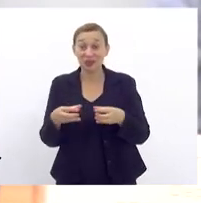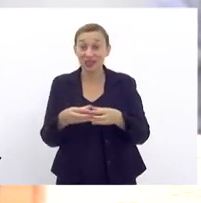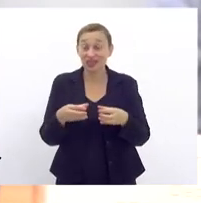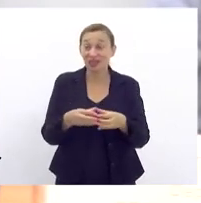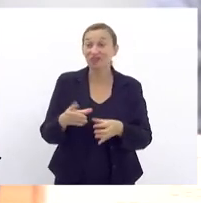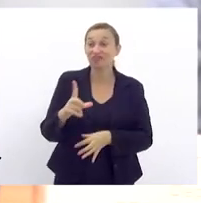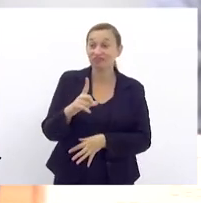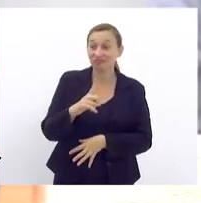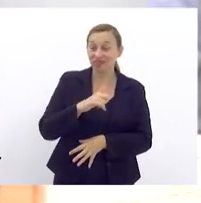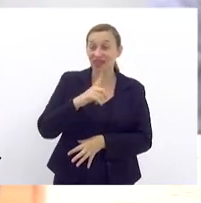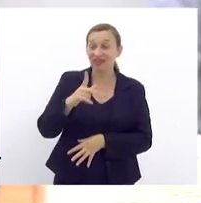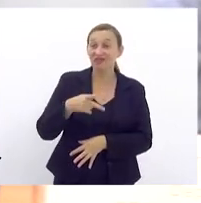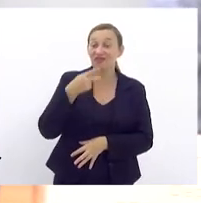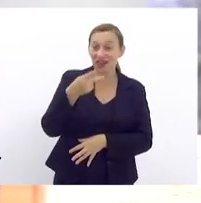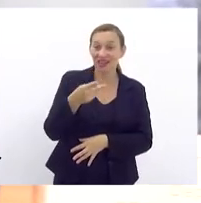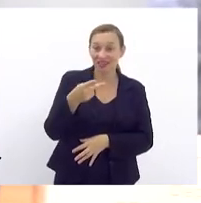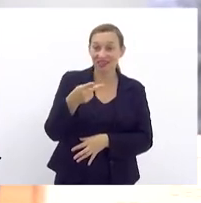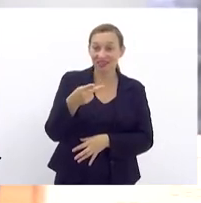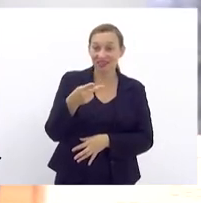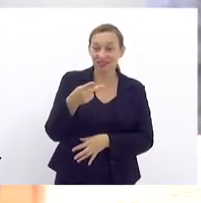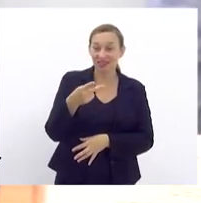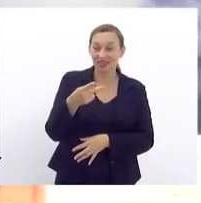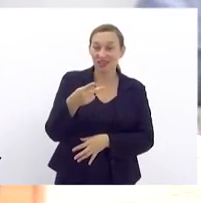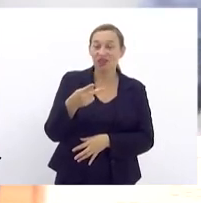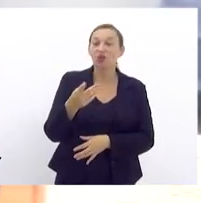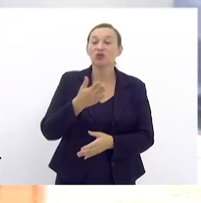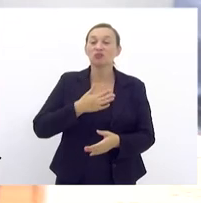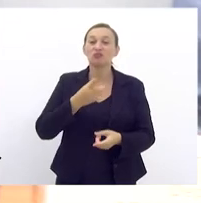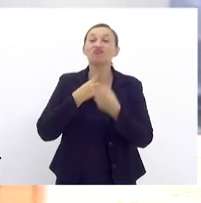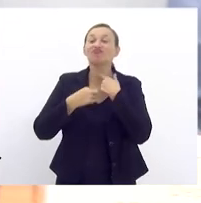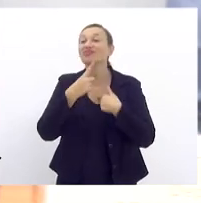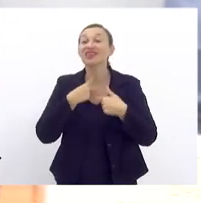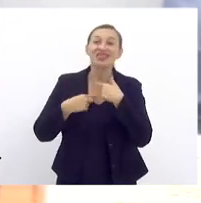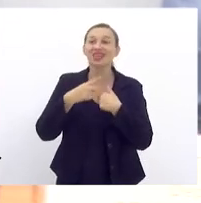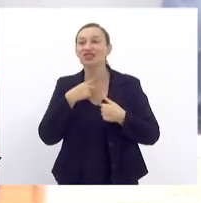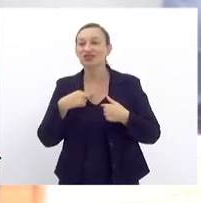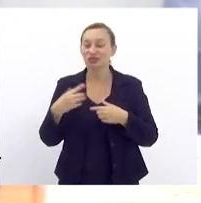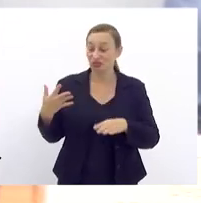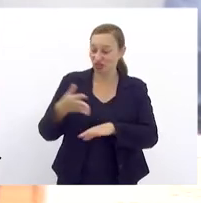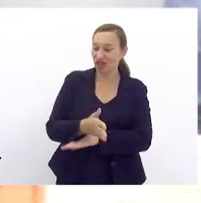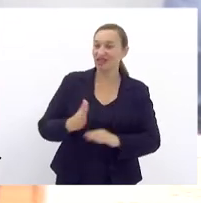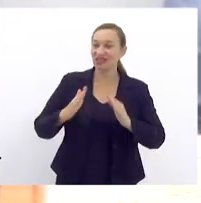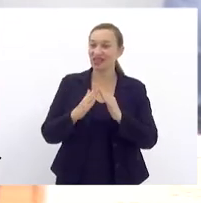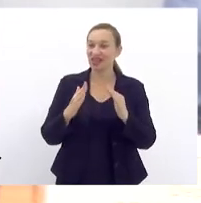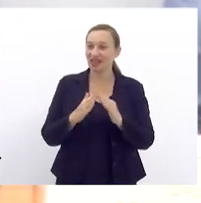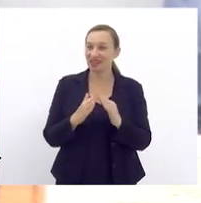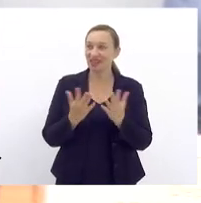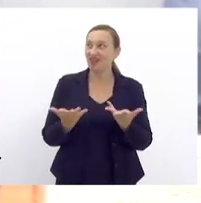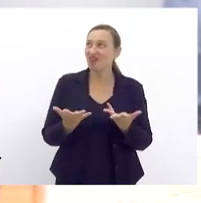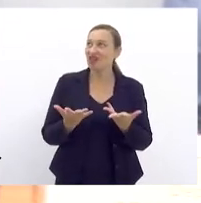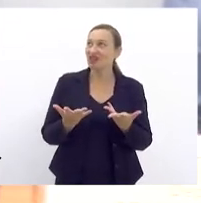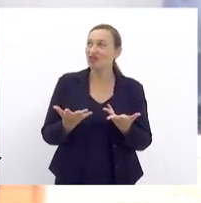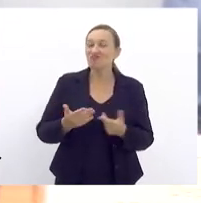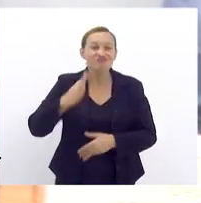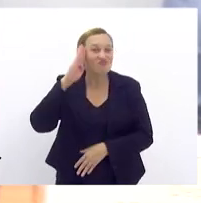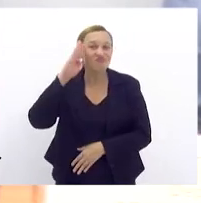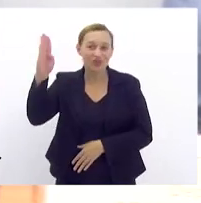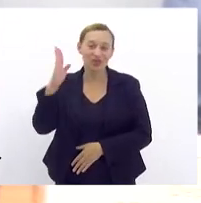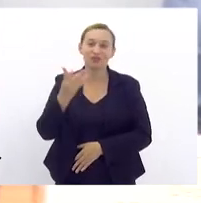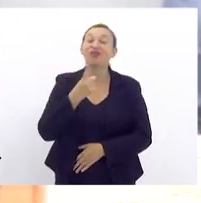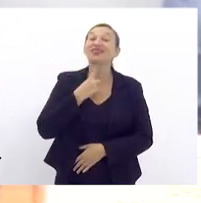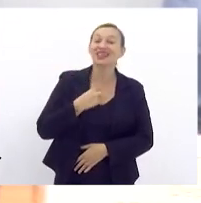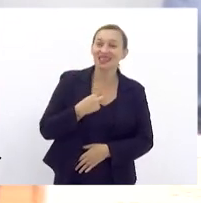protagonismo porque esse foi talvez o meu grande desejo quando cheguei nesta casa foi talvez o meu principal desejo